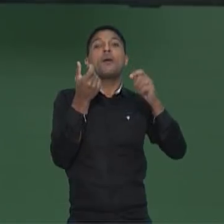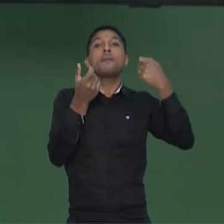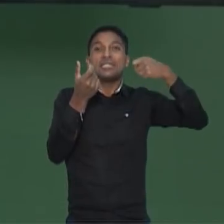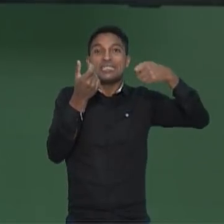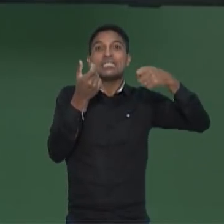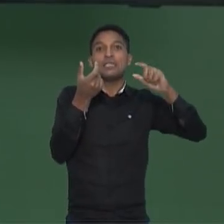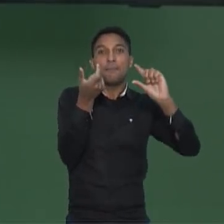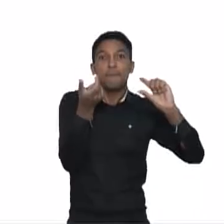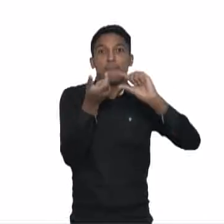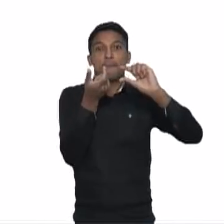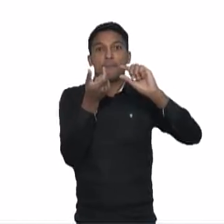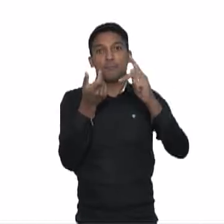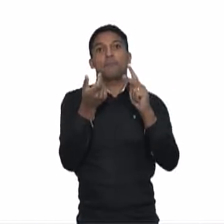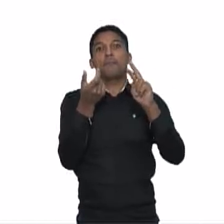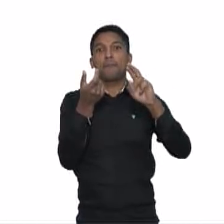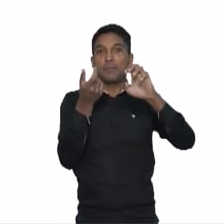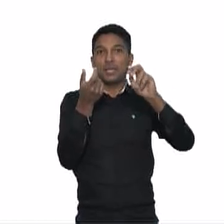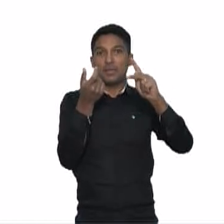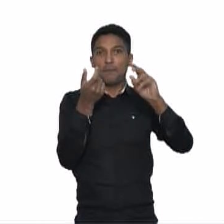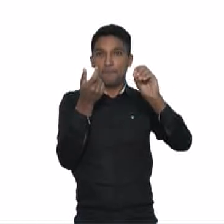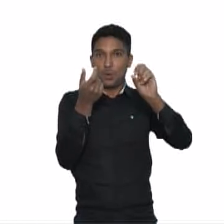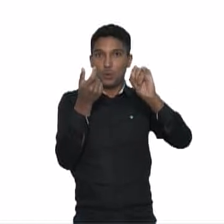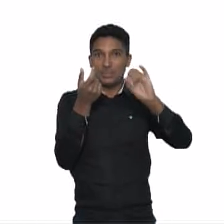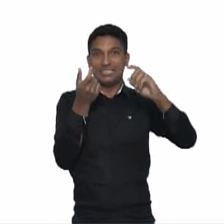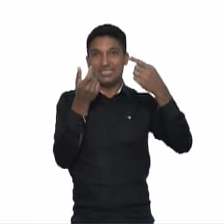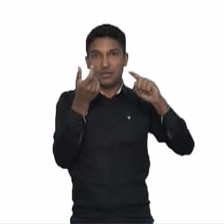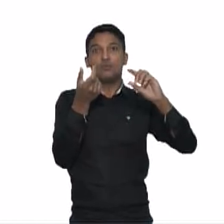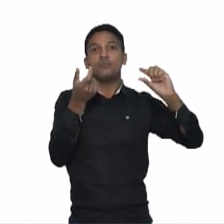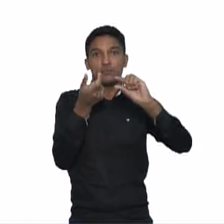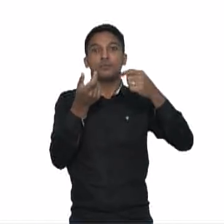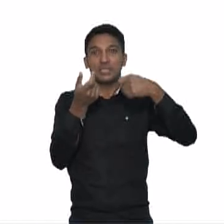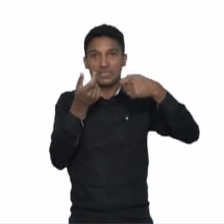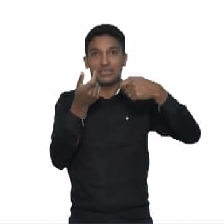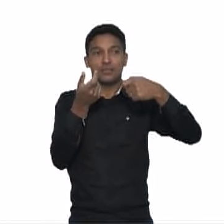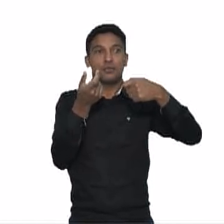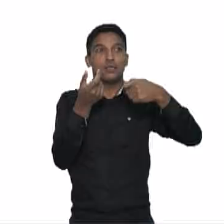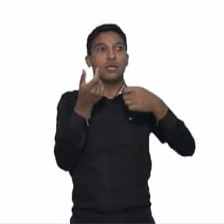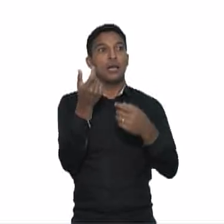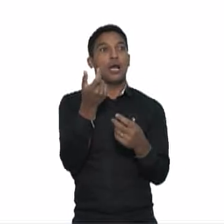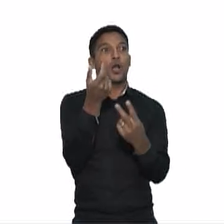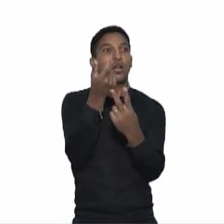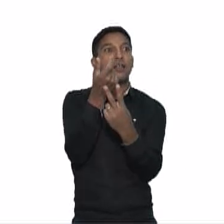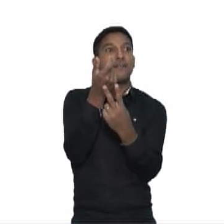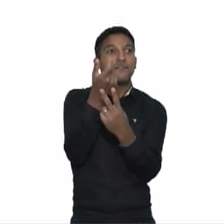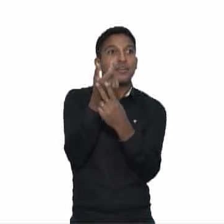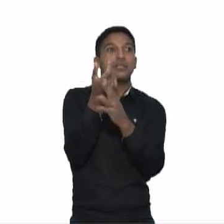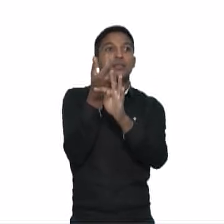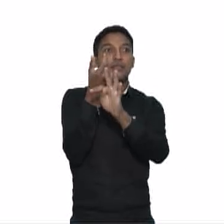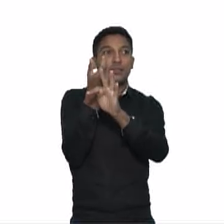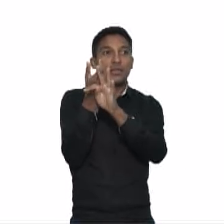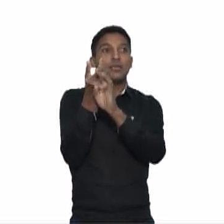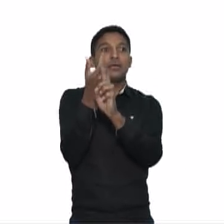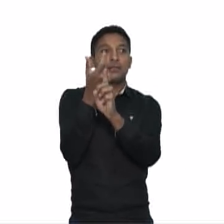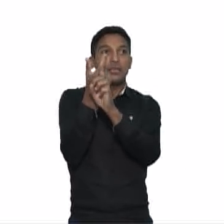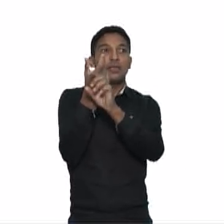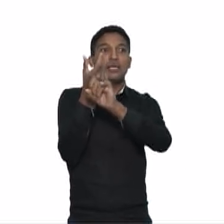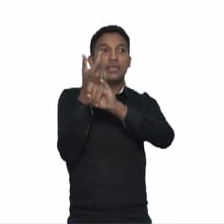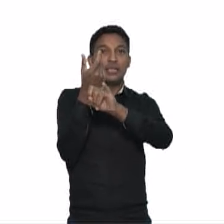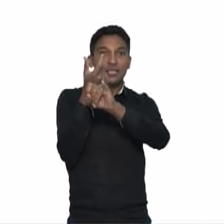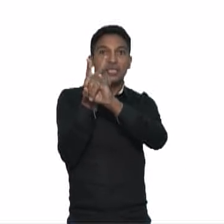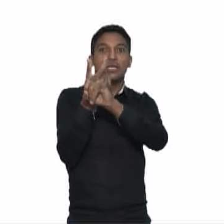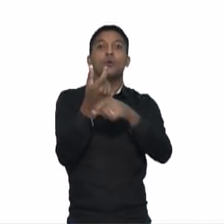o terceiro verbo transitivo é o verbo transitivo direto e indireto, que nada mais é que a somatória